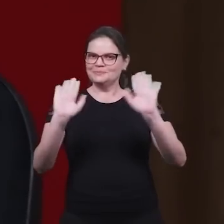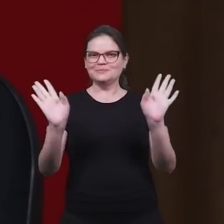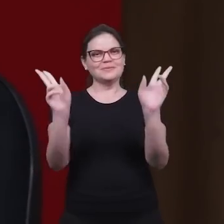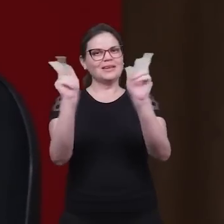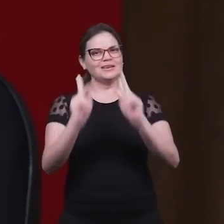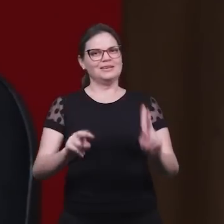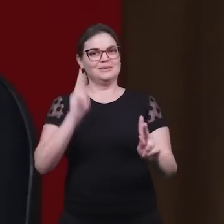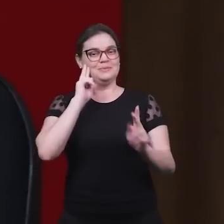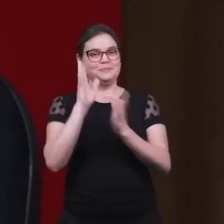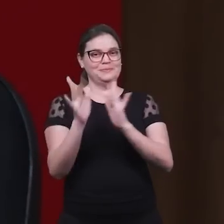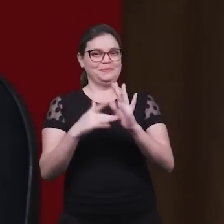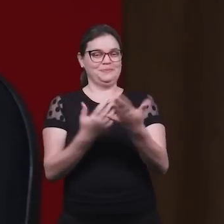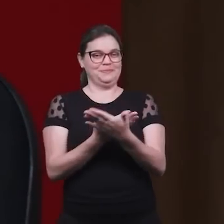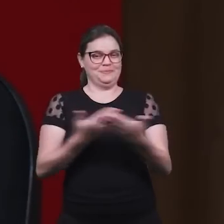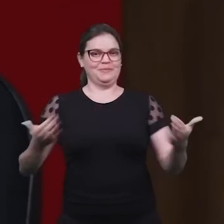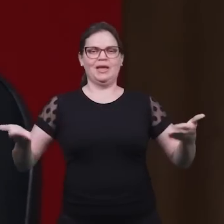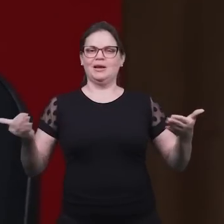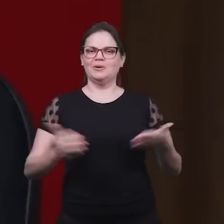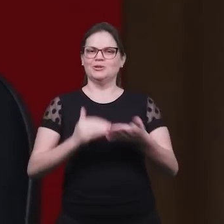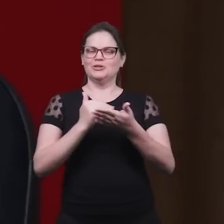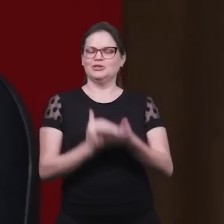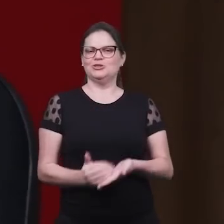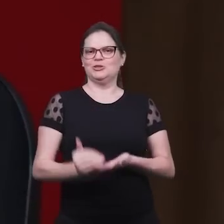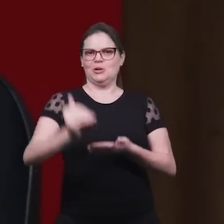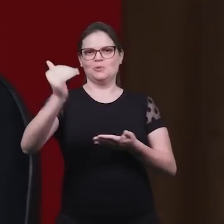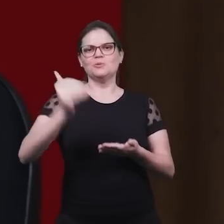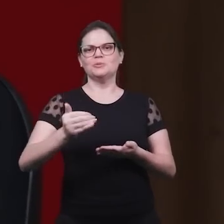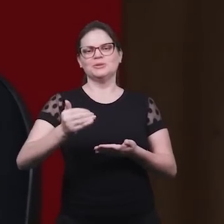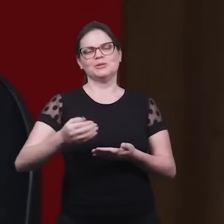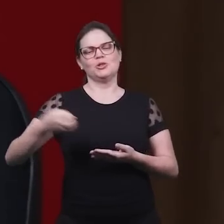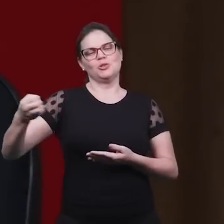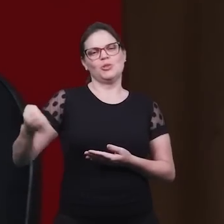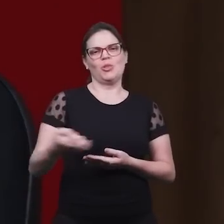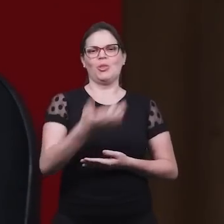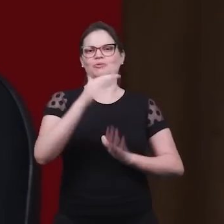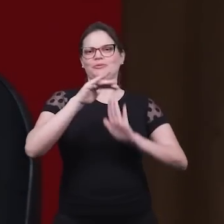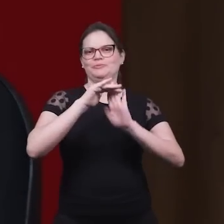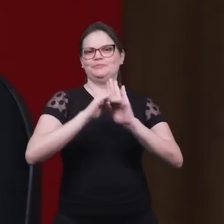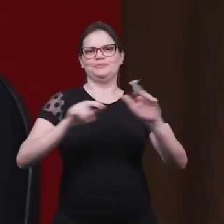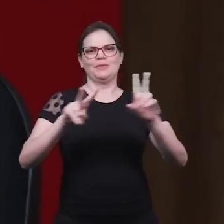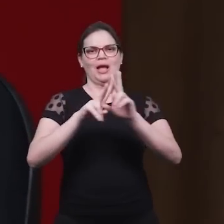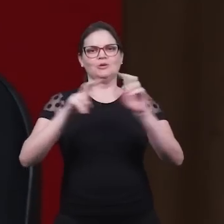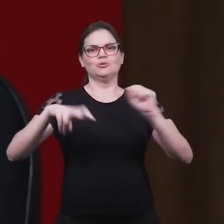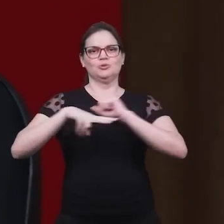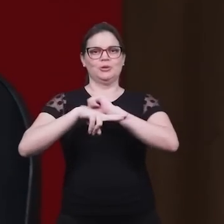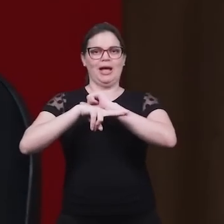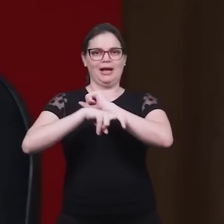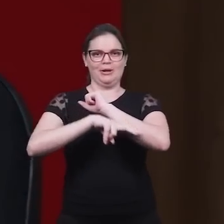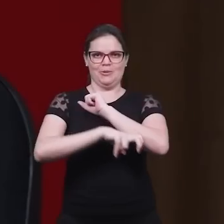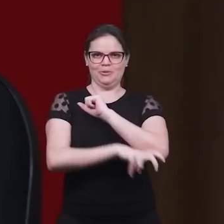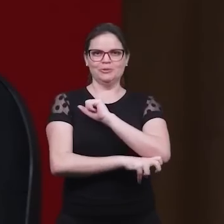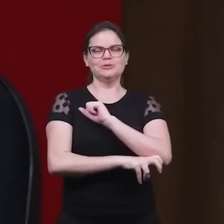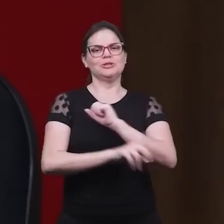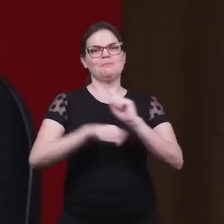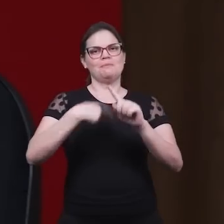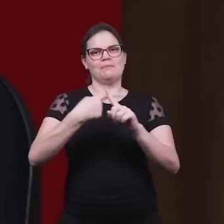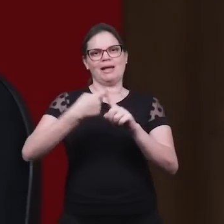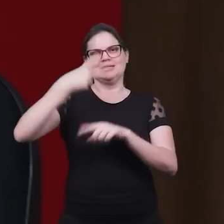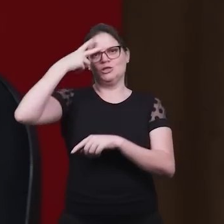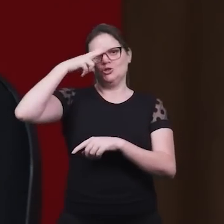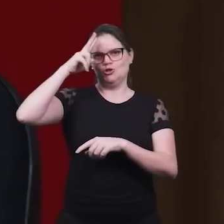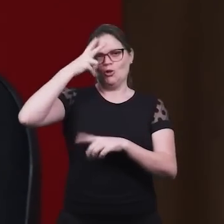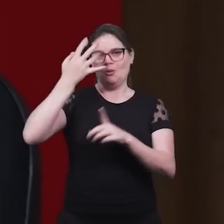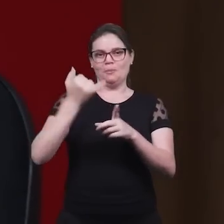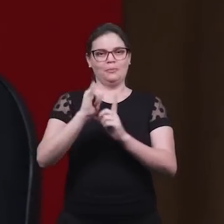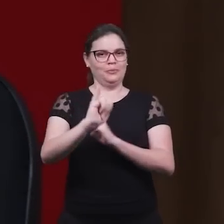A paz do Senhor a todos. Estamos dando início a mais um programa Arqueologia, o Histórico